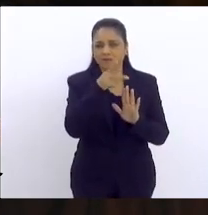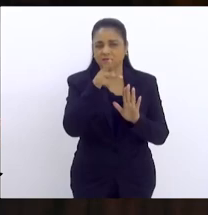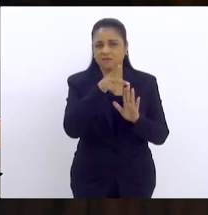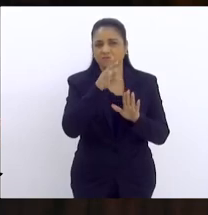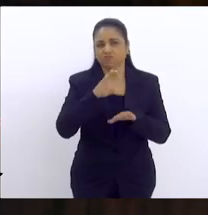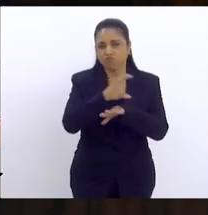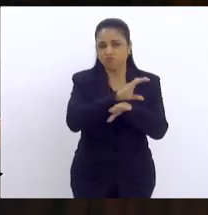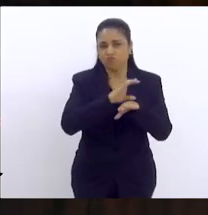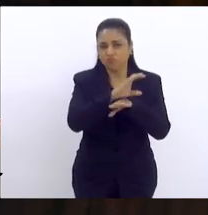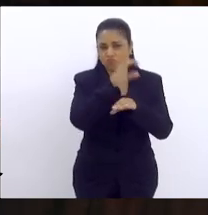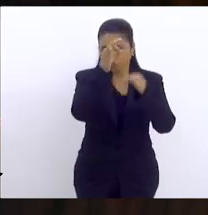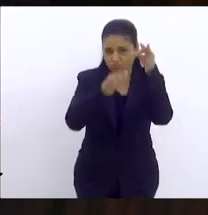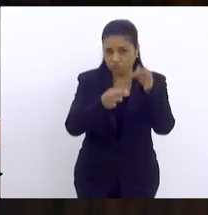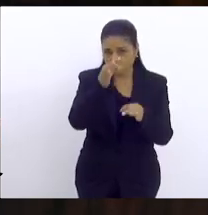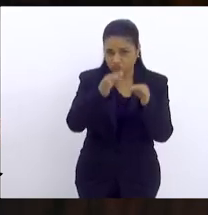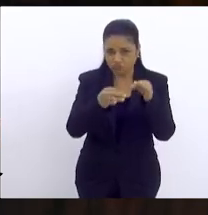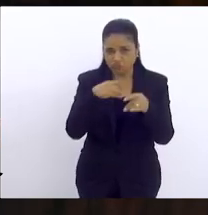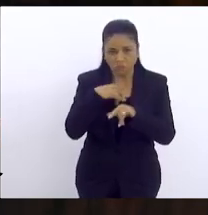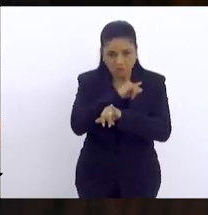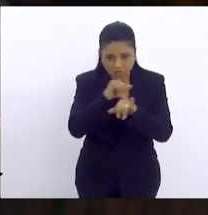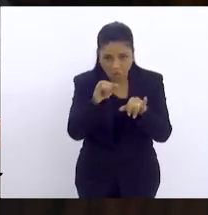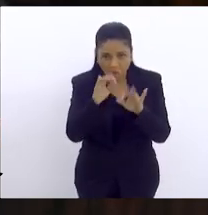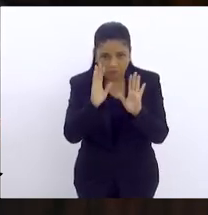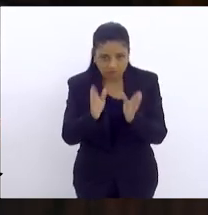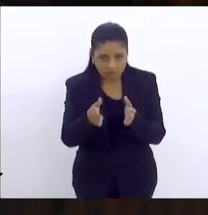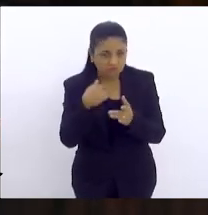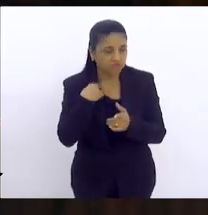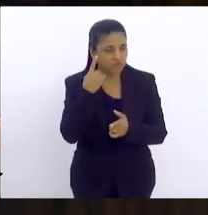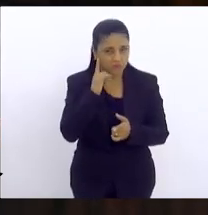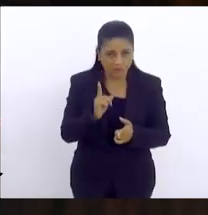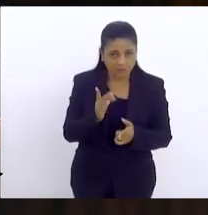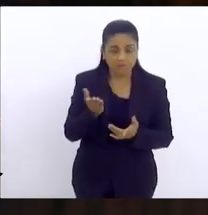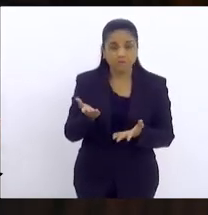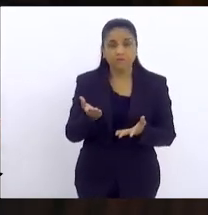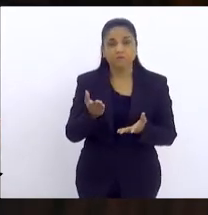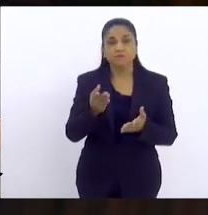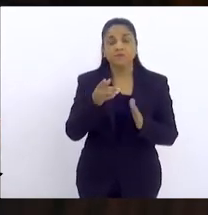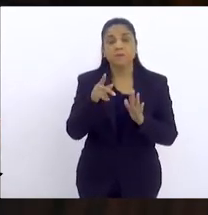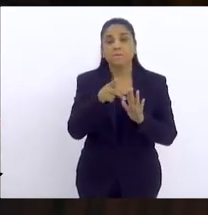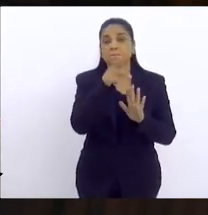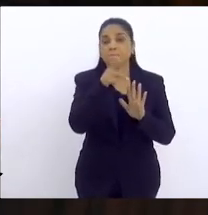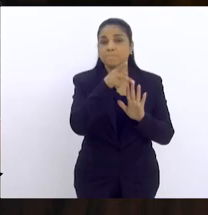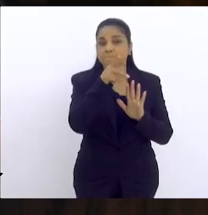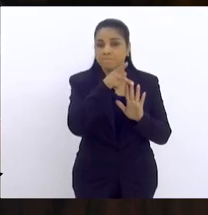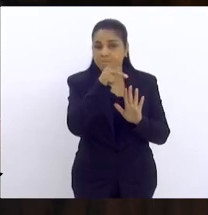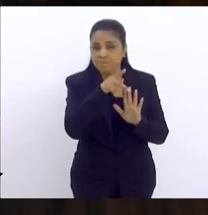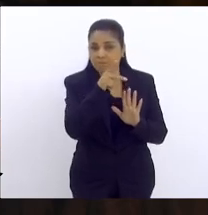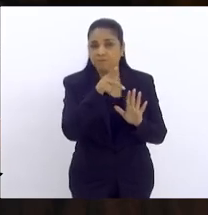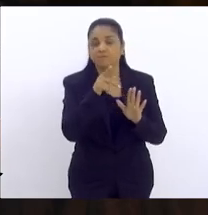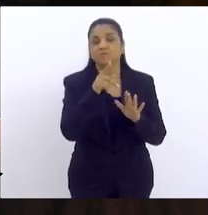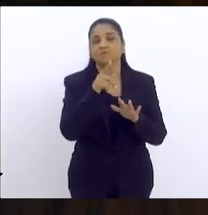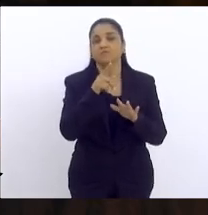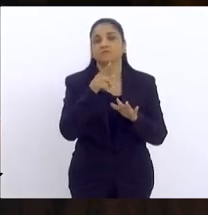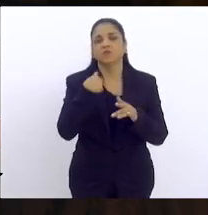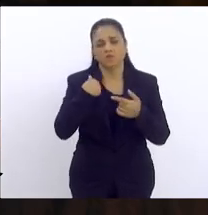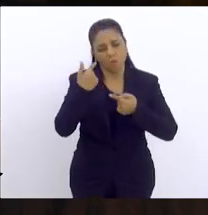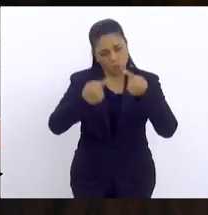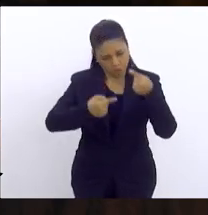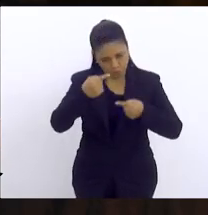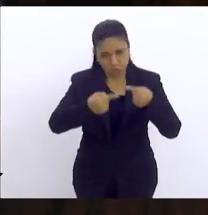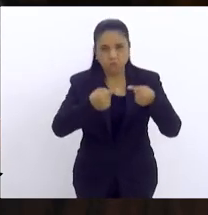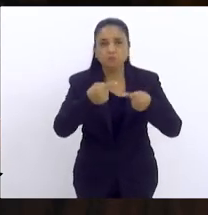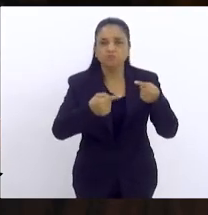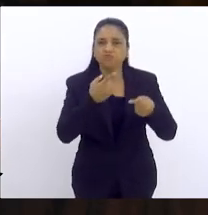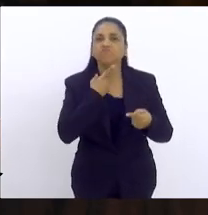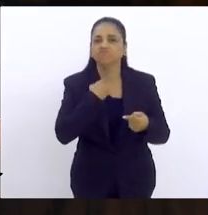estão informados sobre isso que nesse parecer que em algum momento também vou querer falar sobre isso